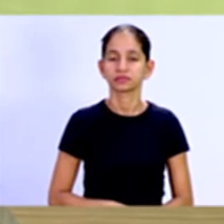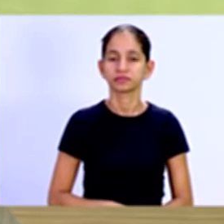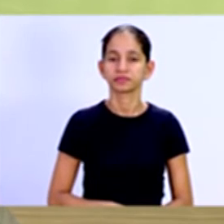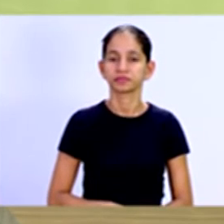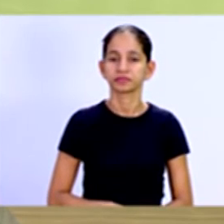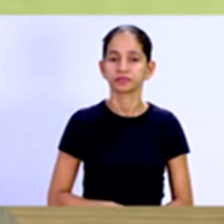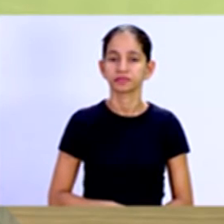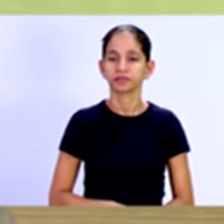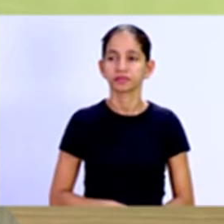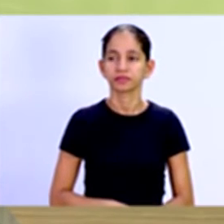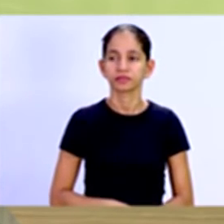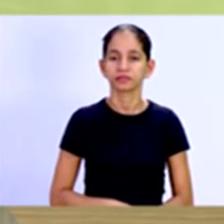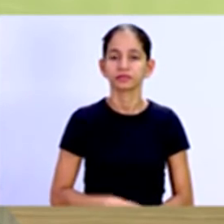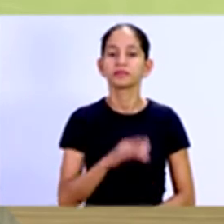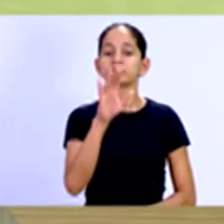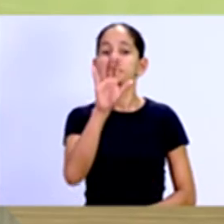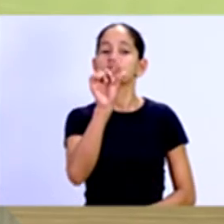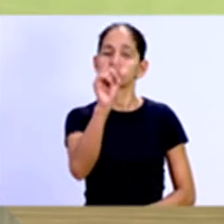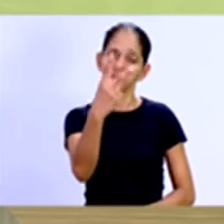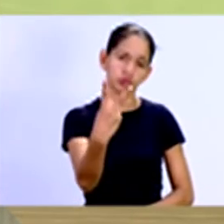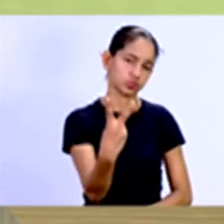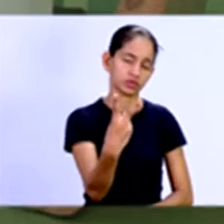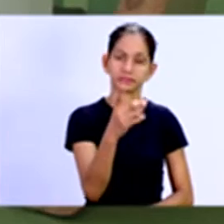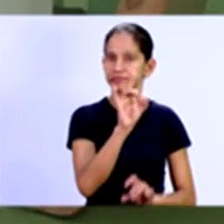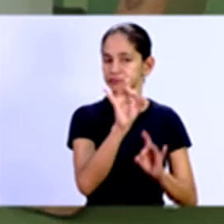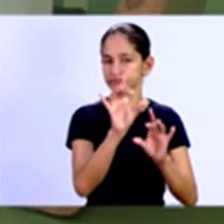aqui. Essas duas.